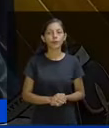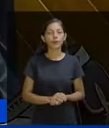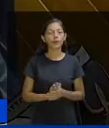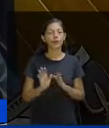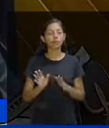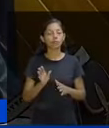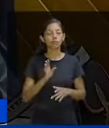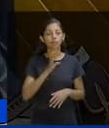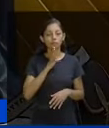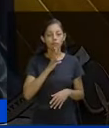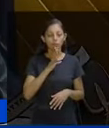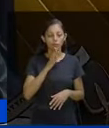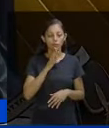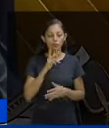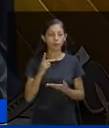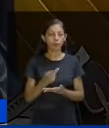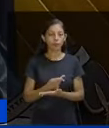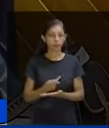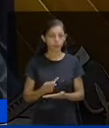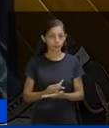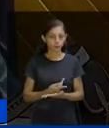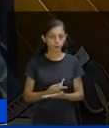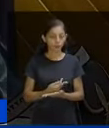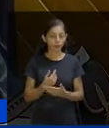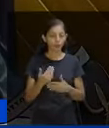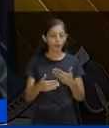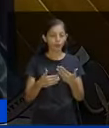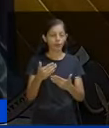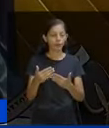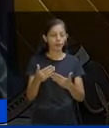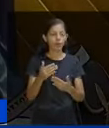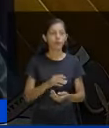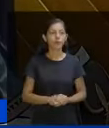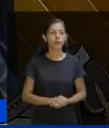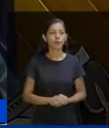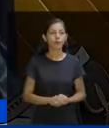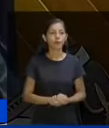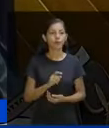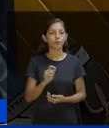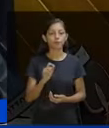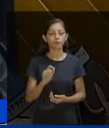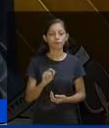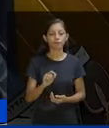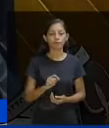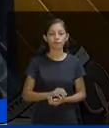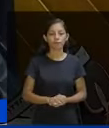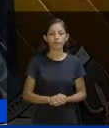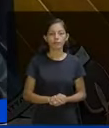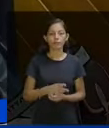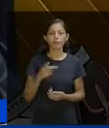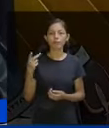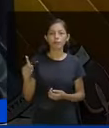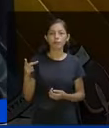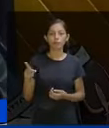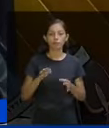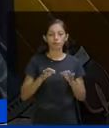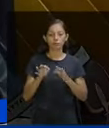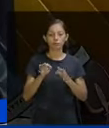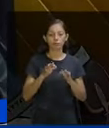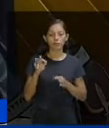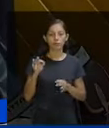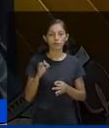ilícito acarretará, a linha A, a cassação do demonstrativo de regularidade dos